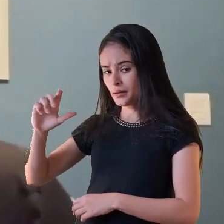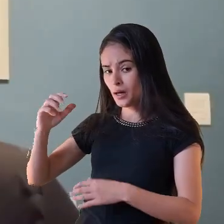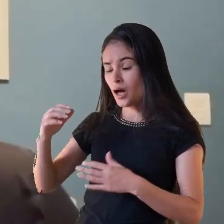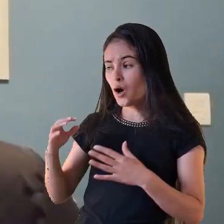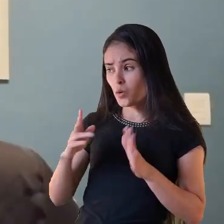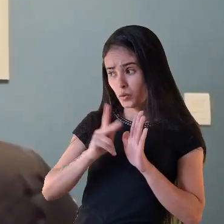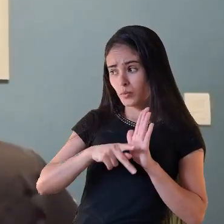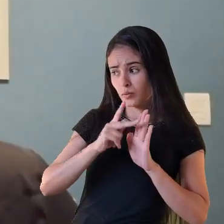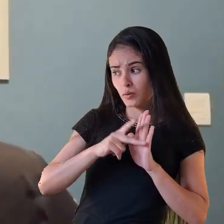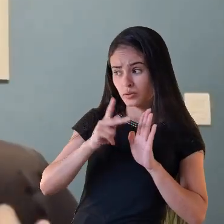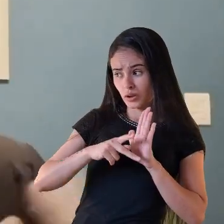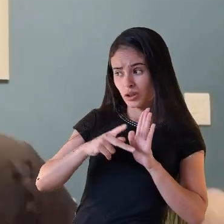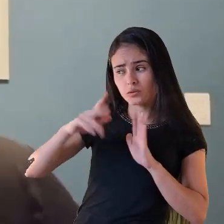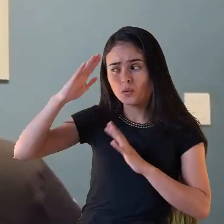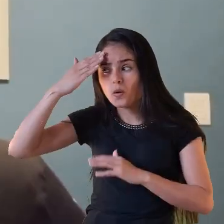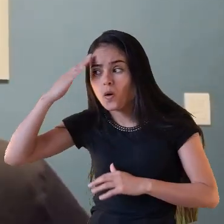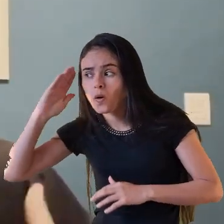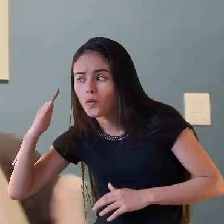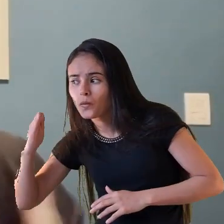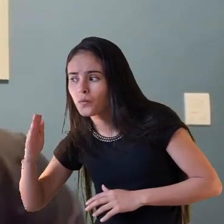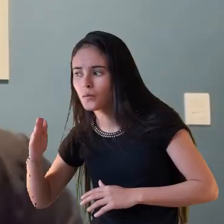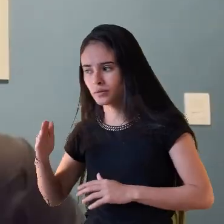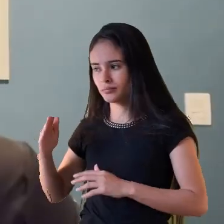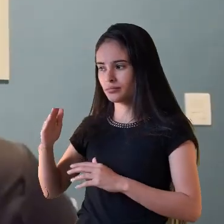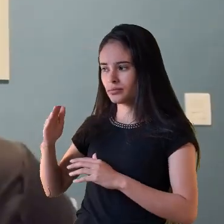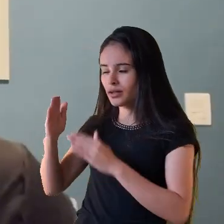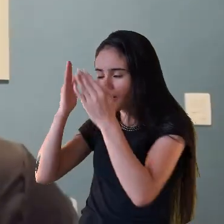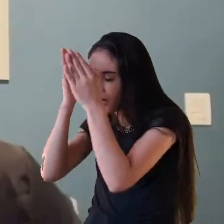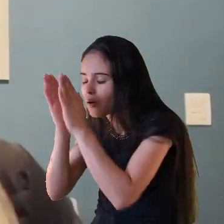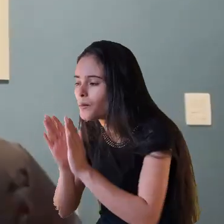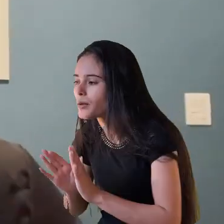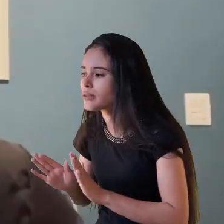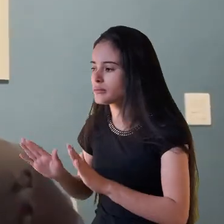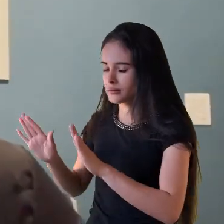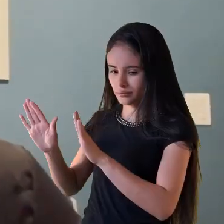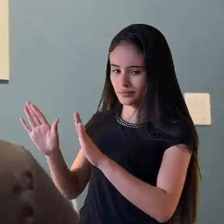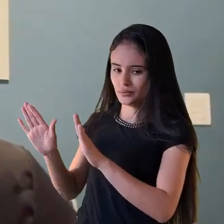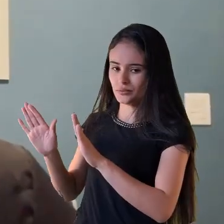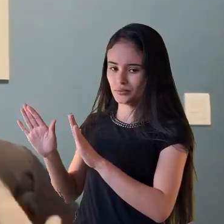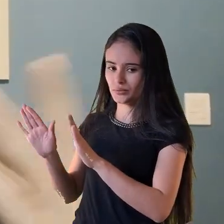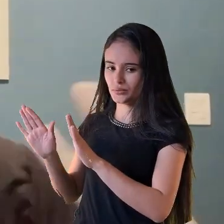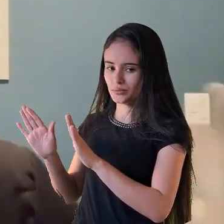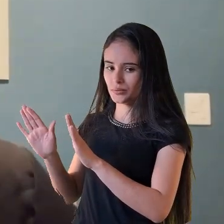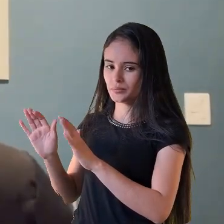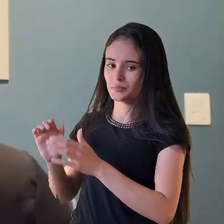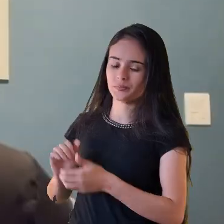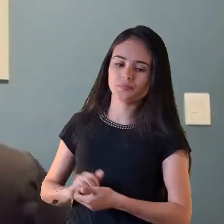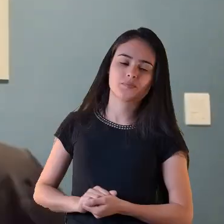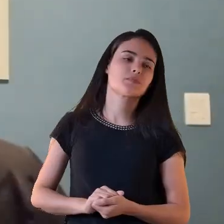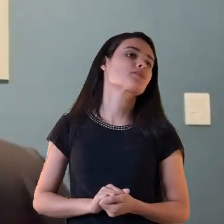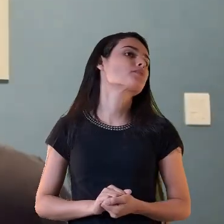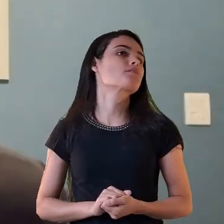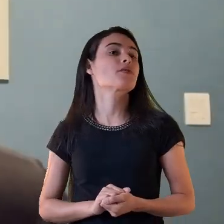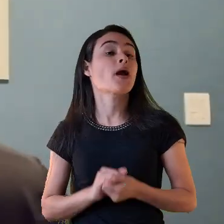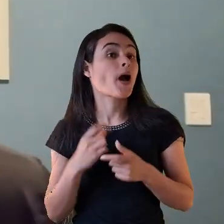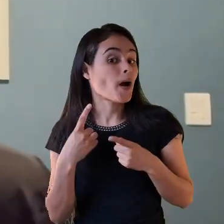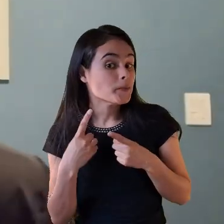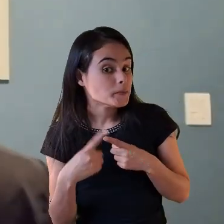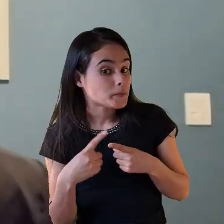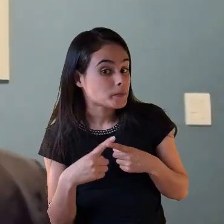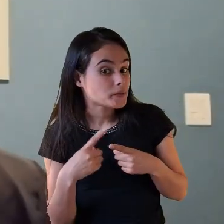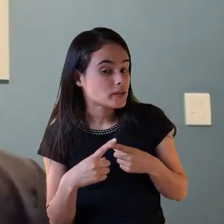linha de intelectualidade, né? Não nos considerando intelectuais, mas a gente ouve muitos intelectuais, entrevista